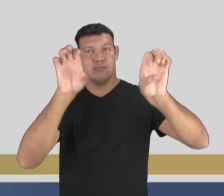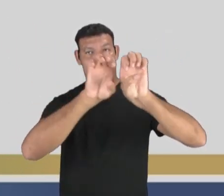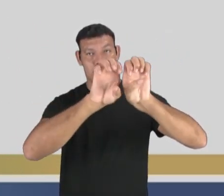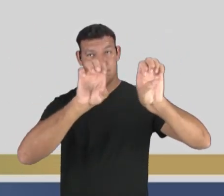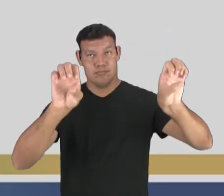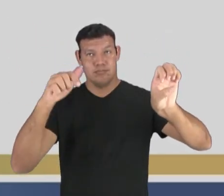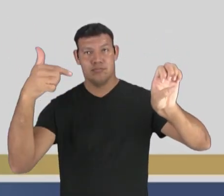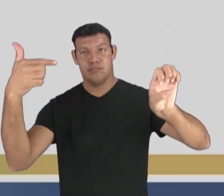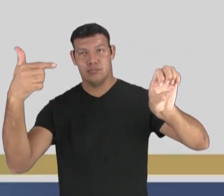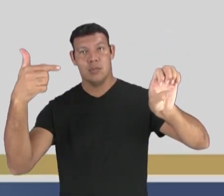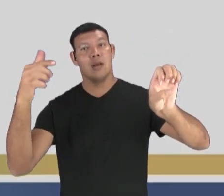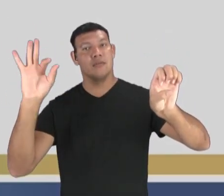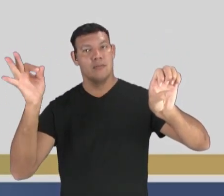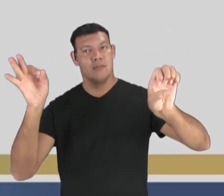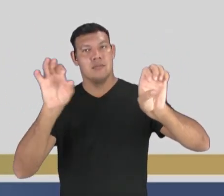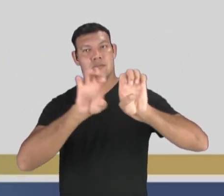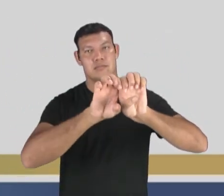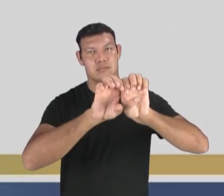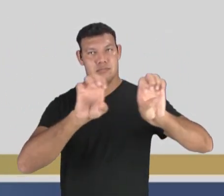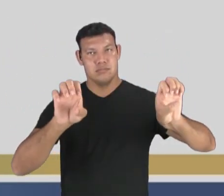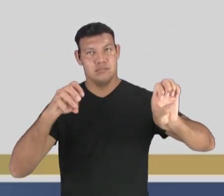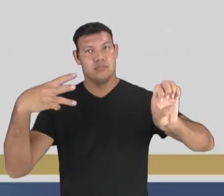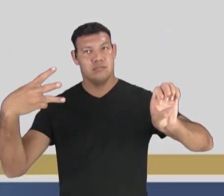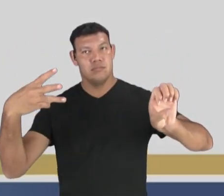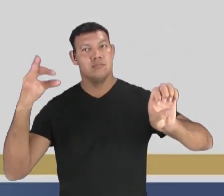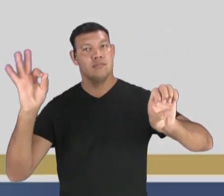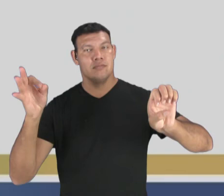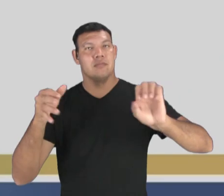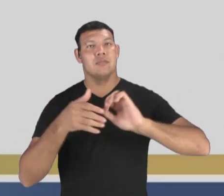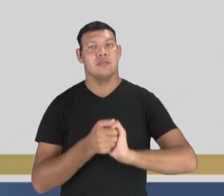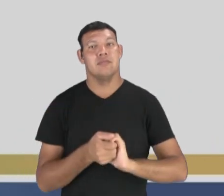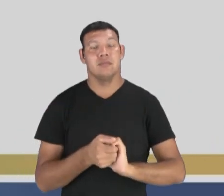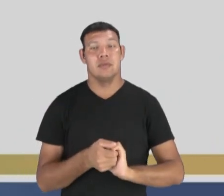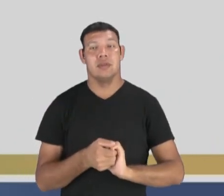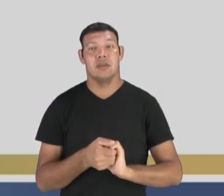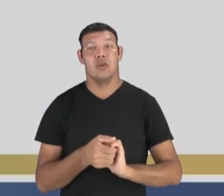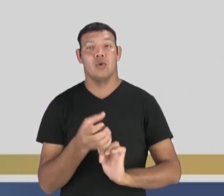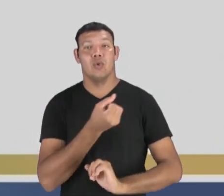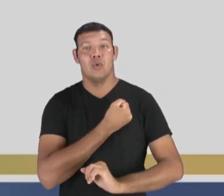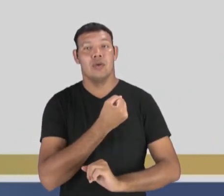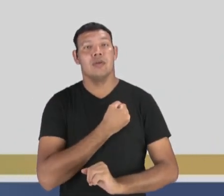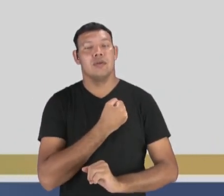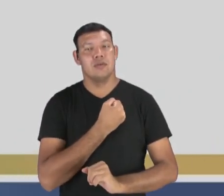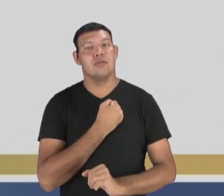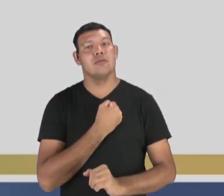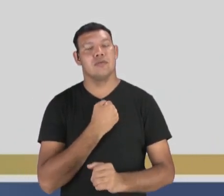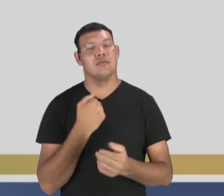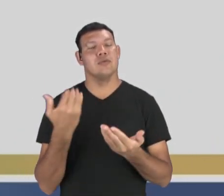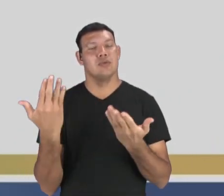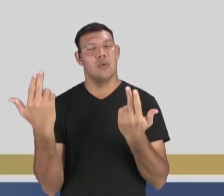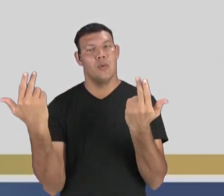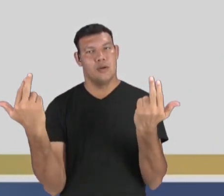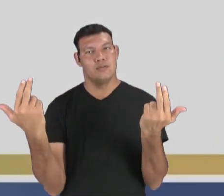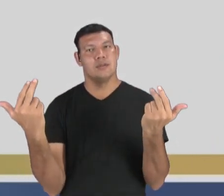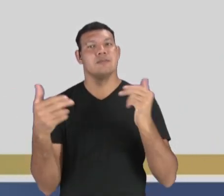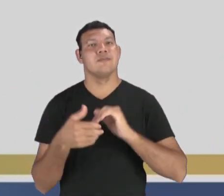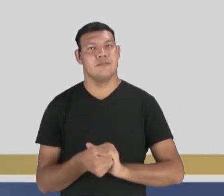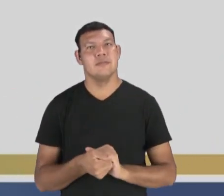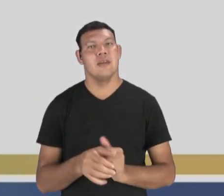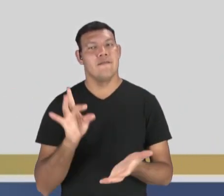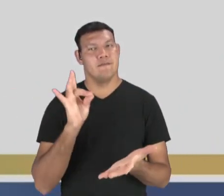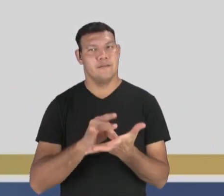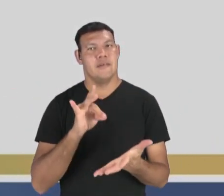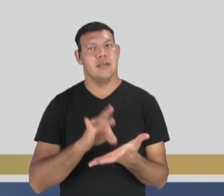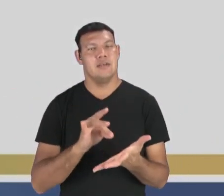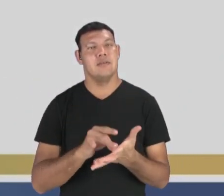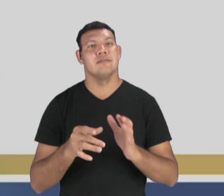equação, certo? Os valores aí, eles dão o valor da igualdade. Então, nesse caso, elas são